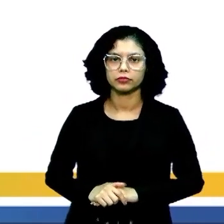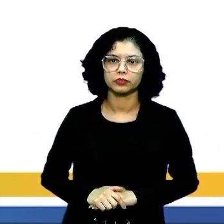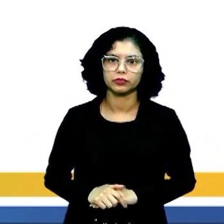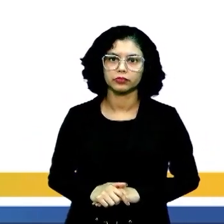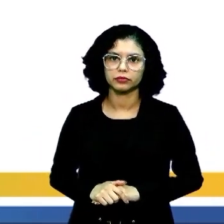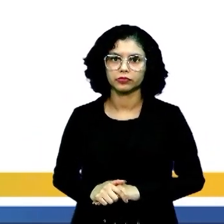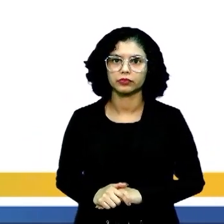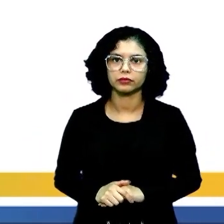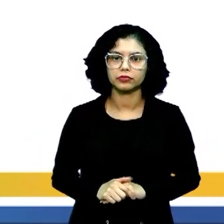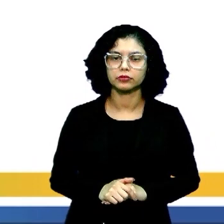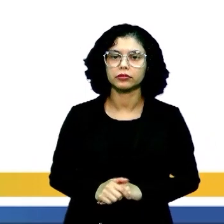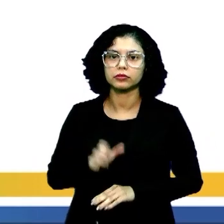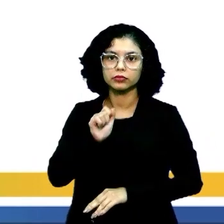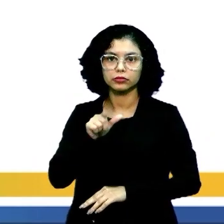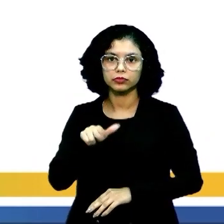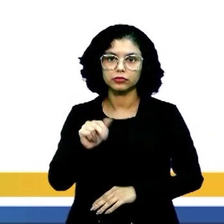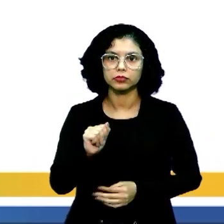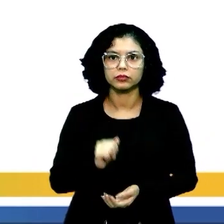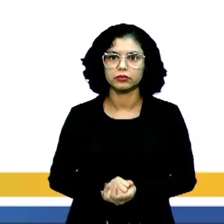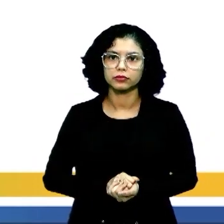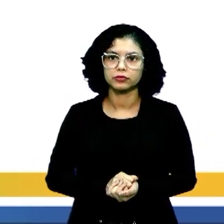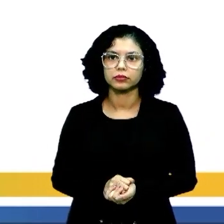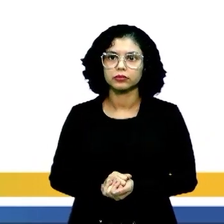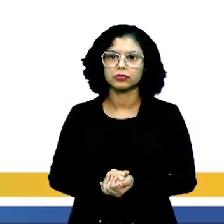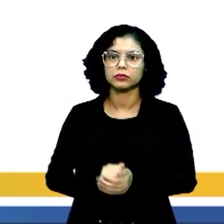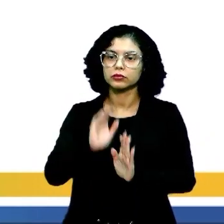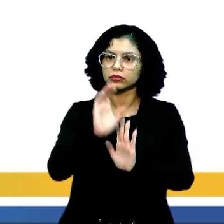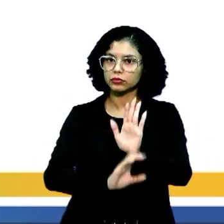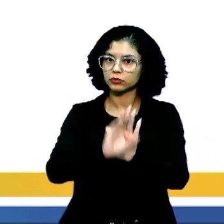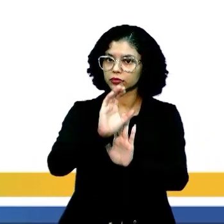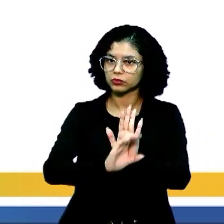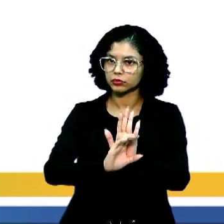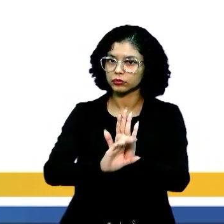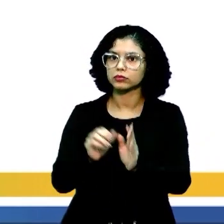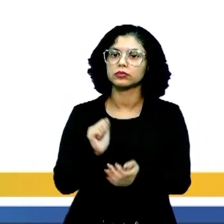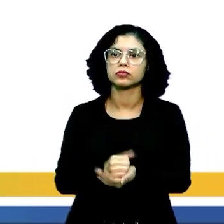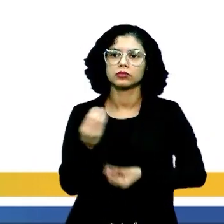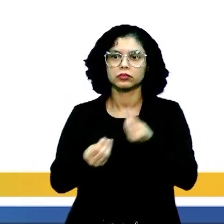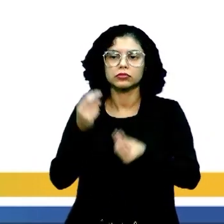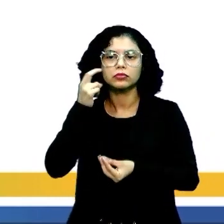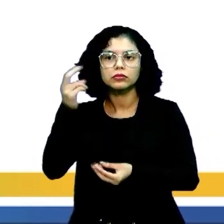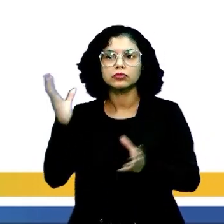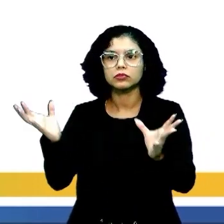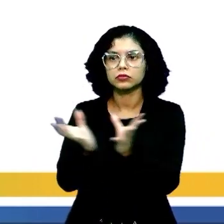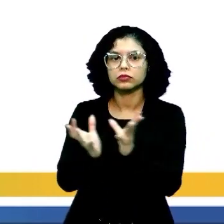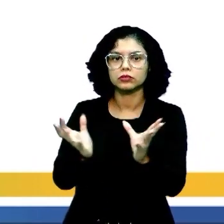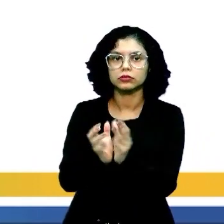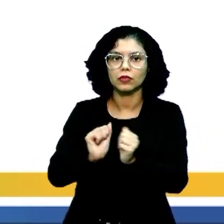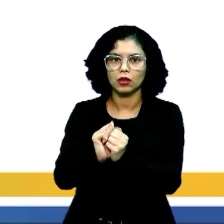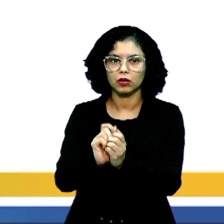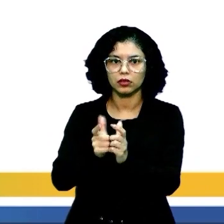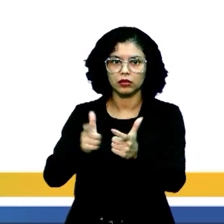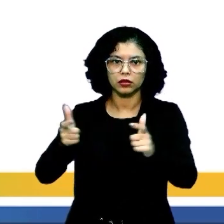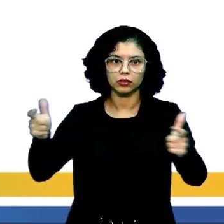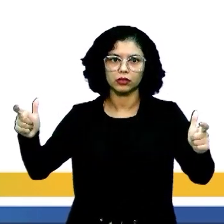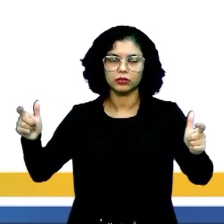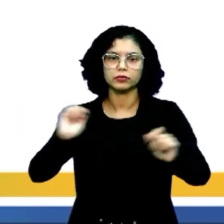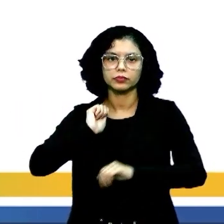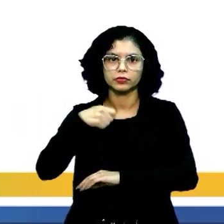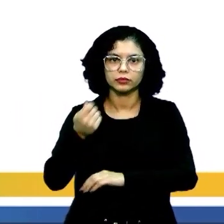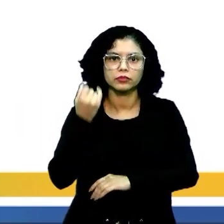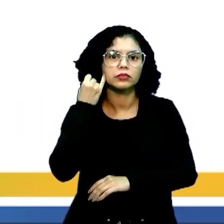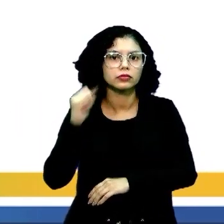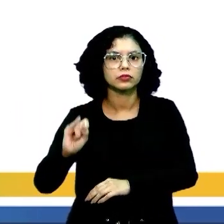vocês. Alan Johnson define cultura como o conjunto acumulado de